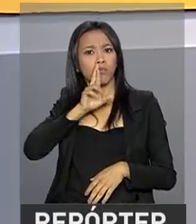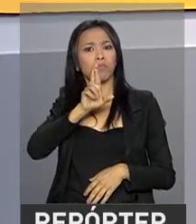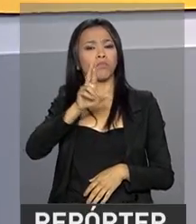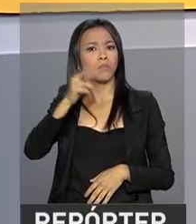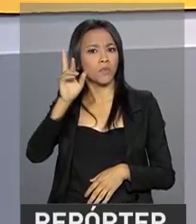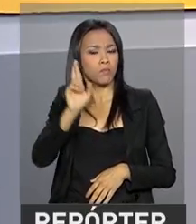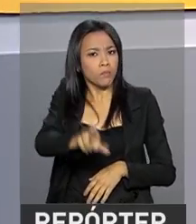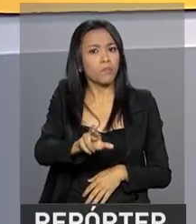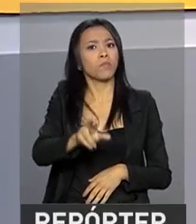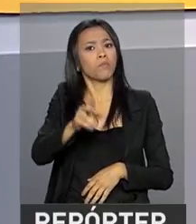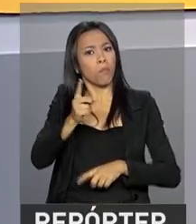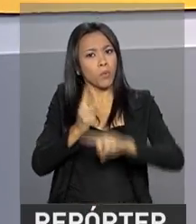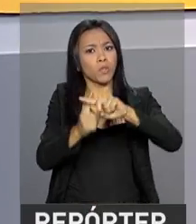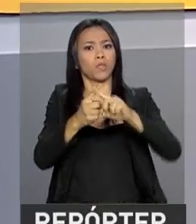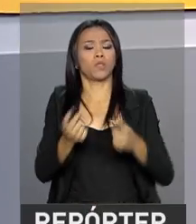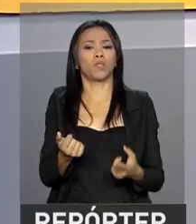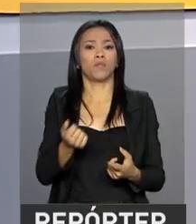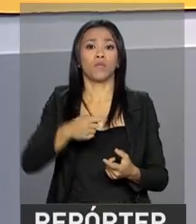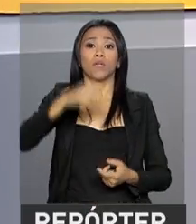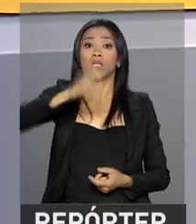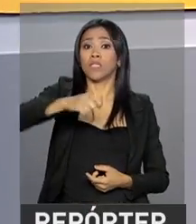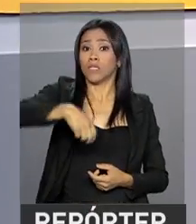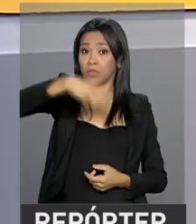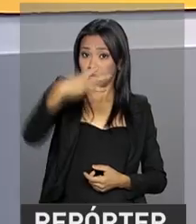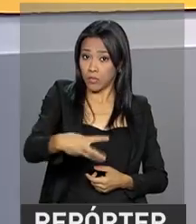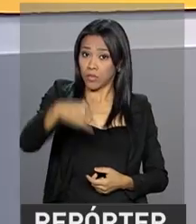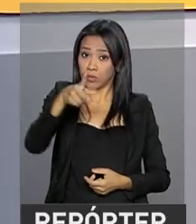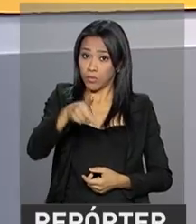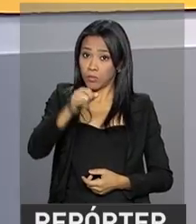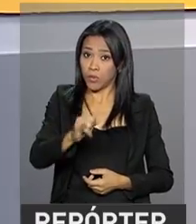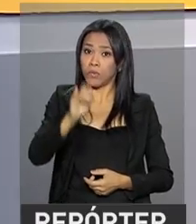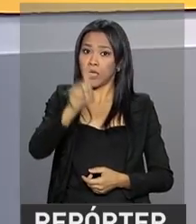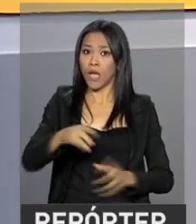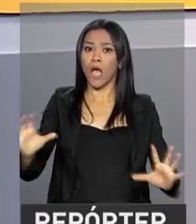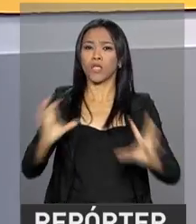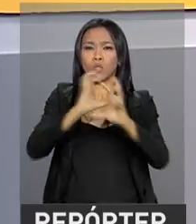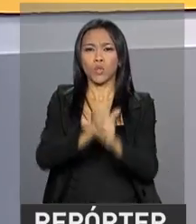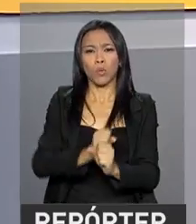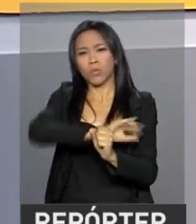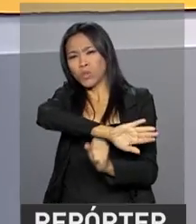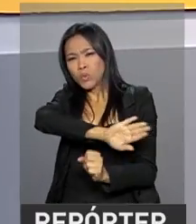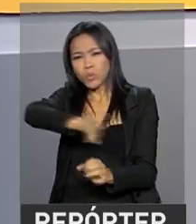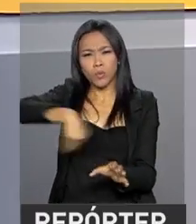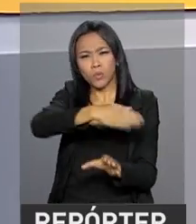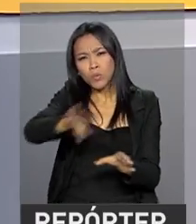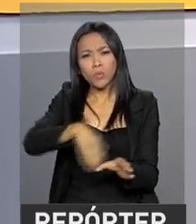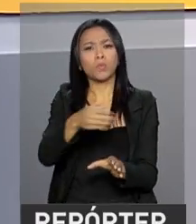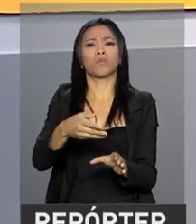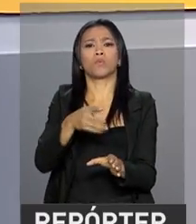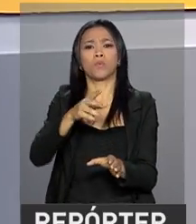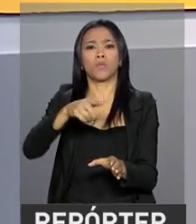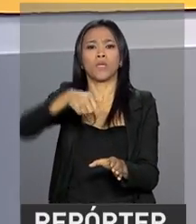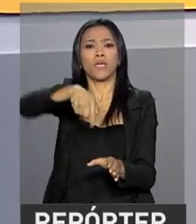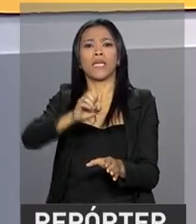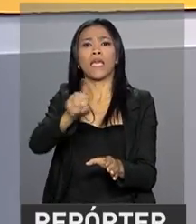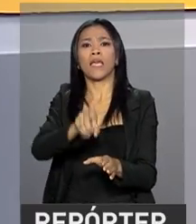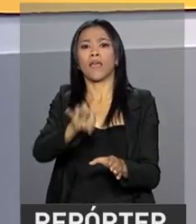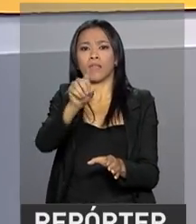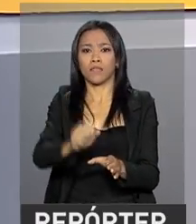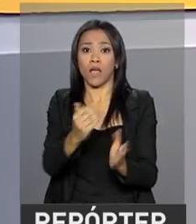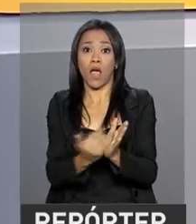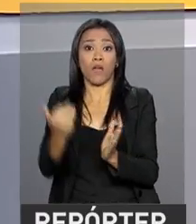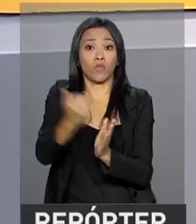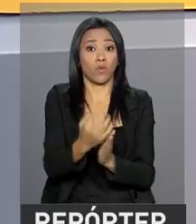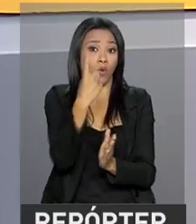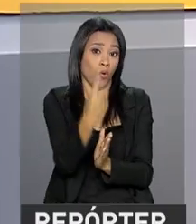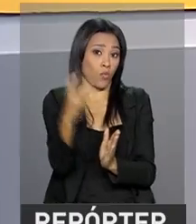em 2017. No primeiro trimestre, o PIB, que é a soma de todos os bens e serviços produzidos no país, avançou